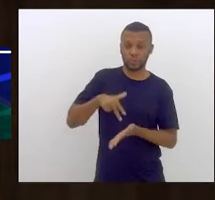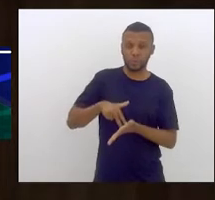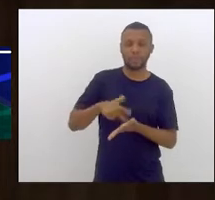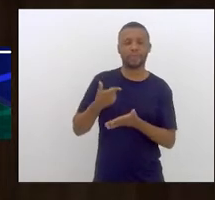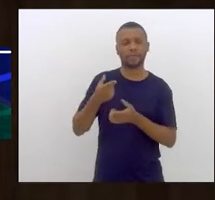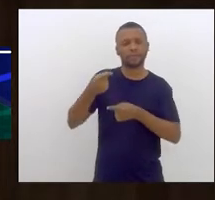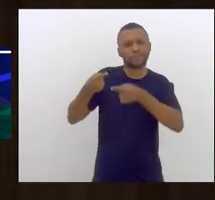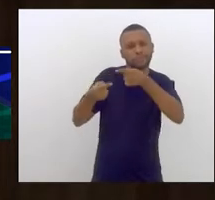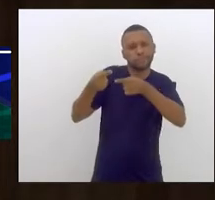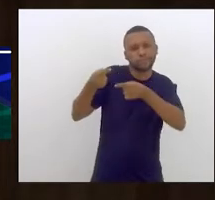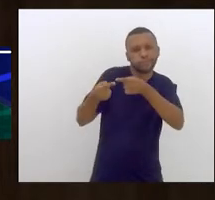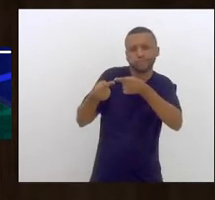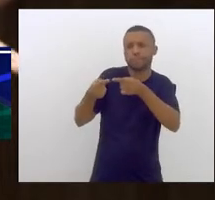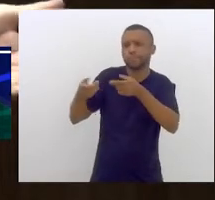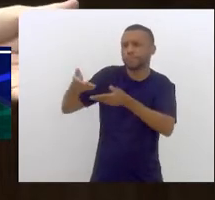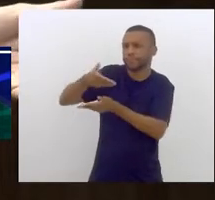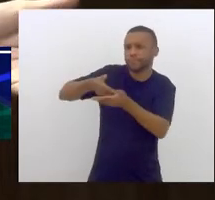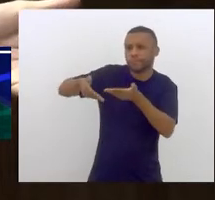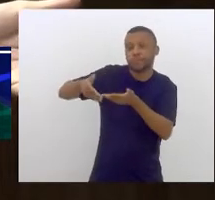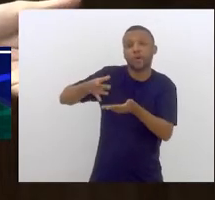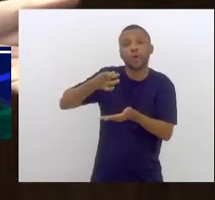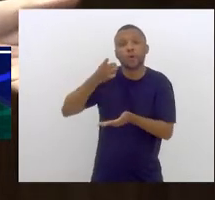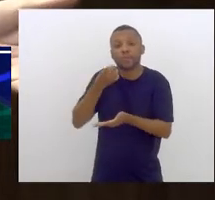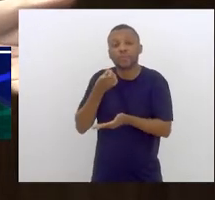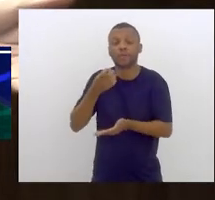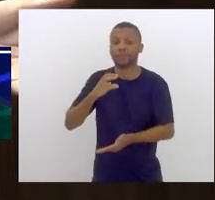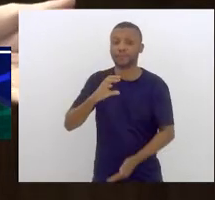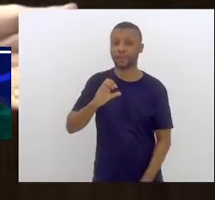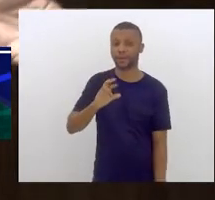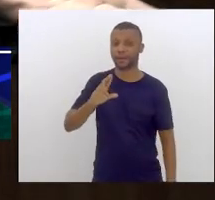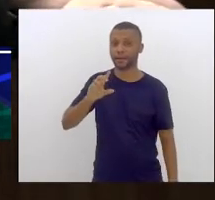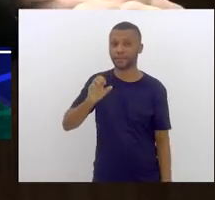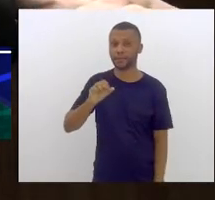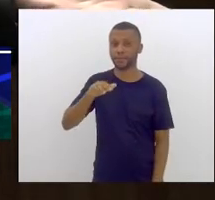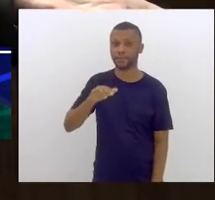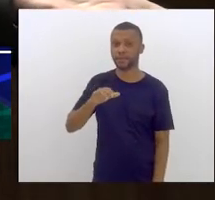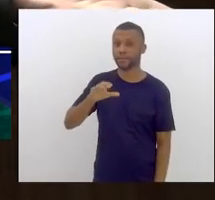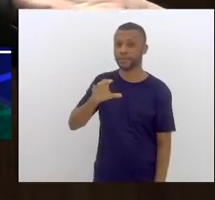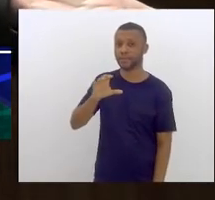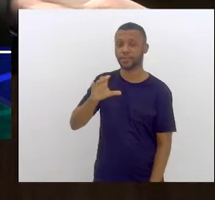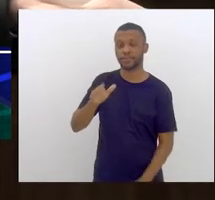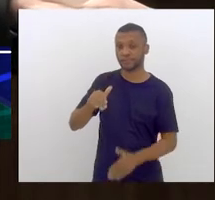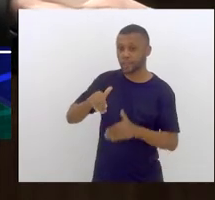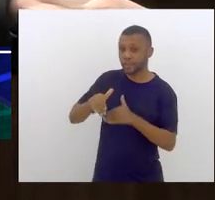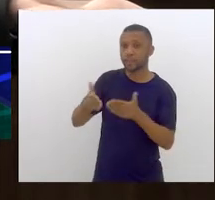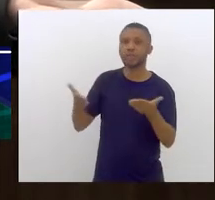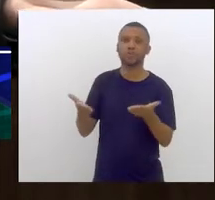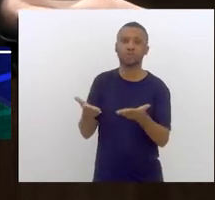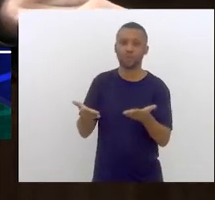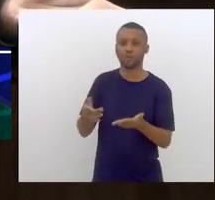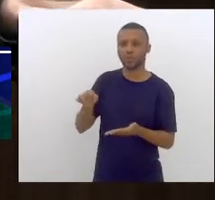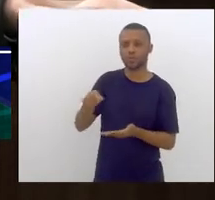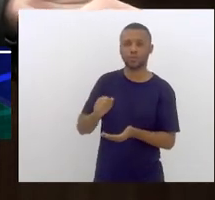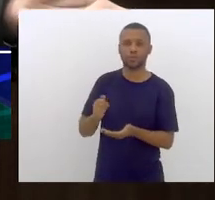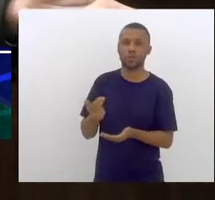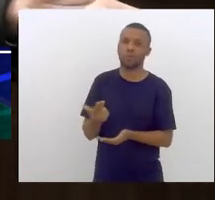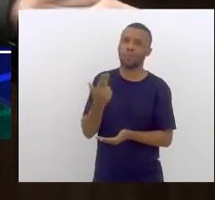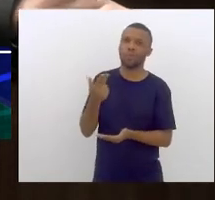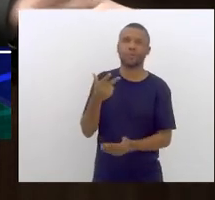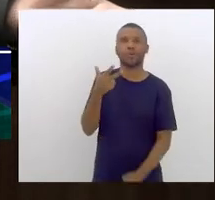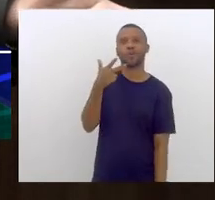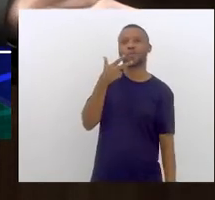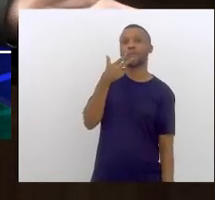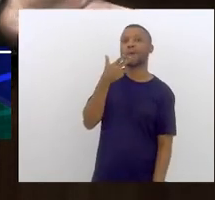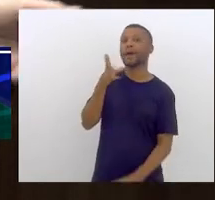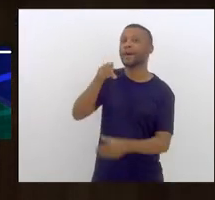brigando com a passividade do deputado Carlos Mink, né? A partir de hoje, não pode fumar nos